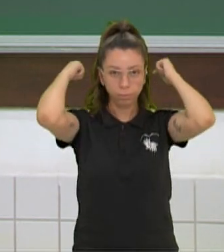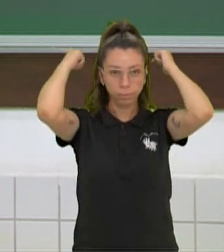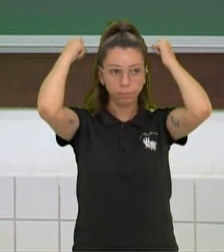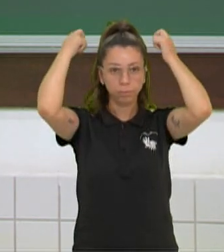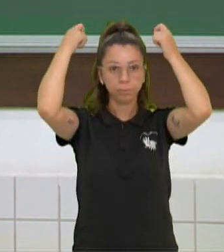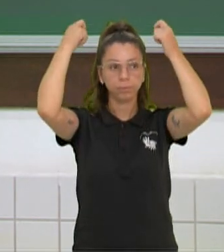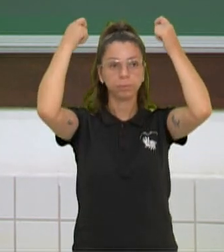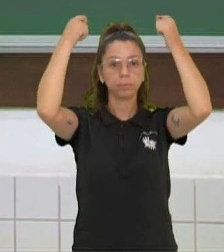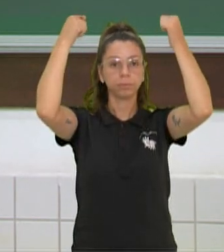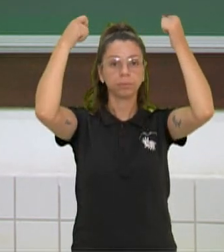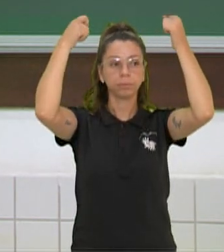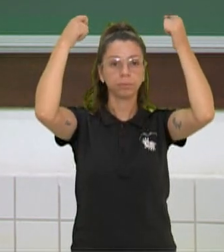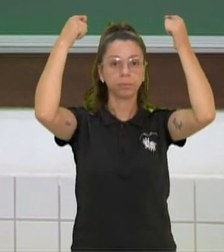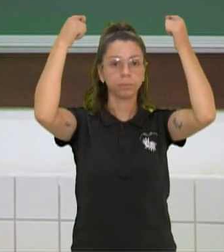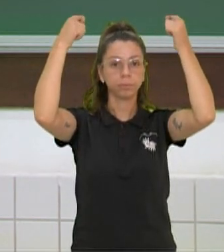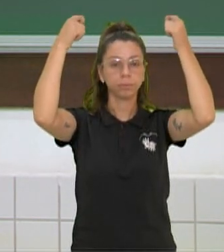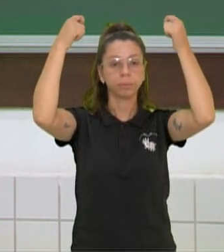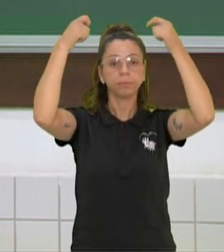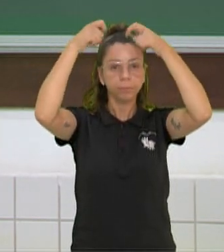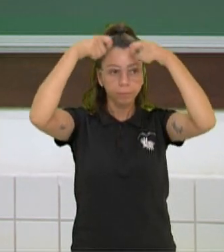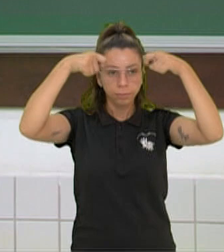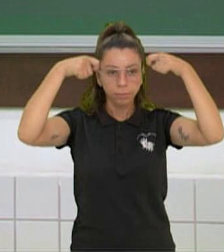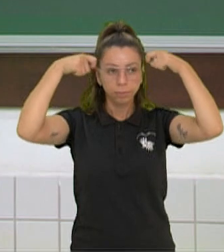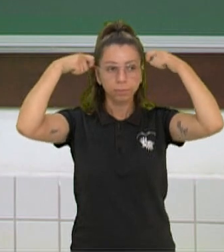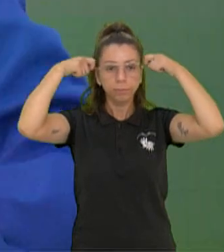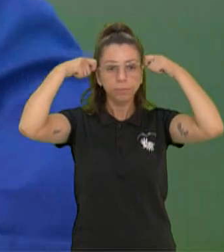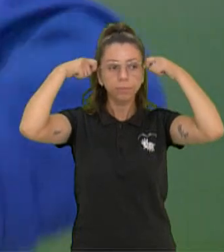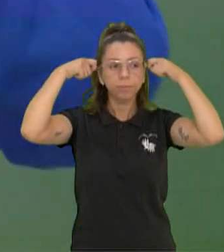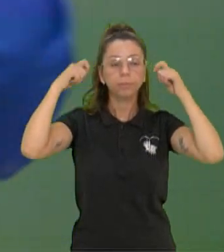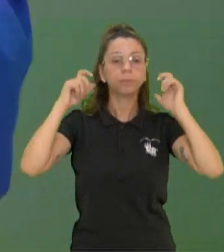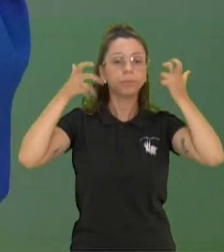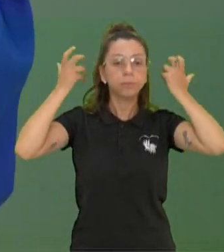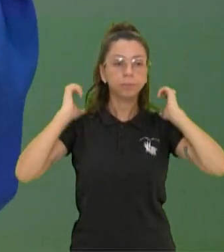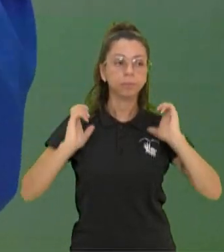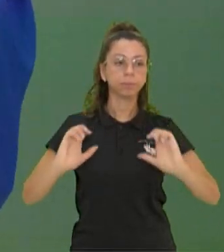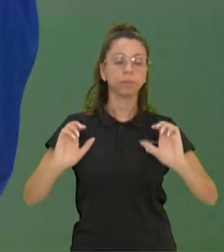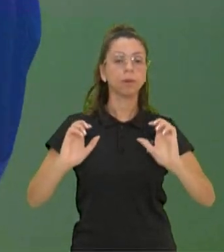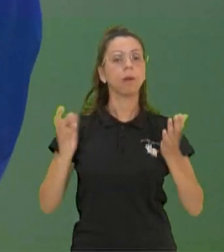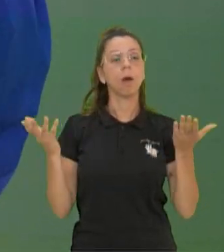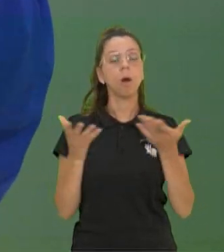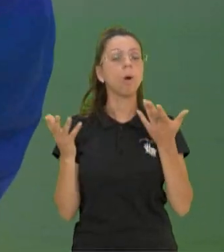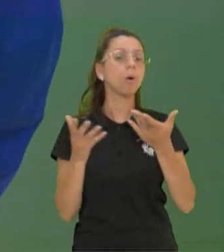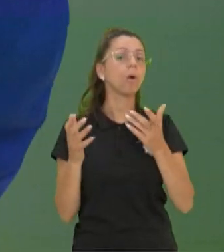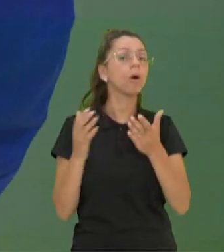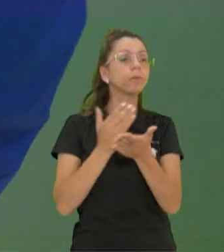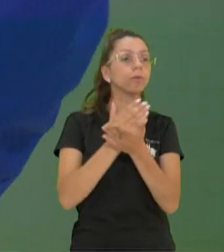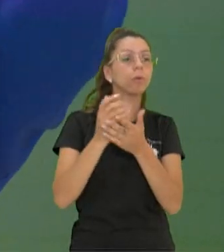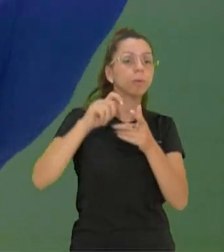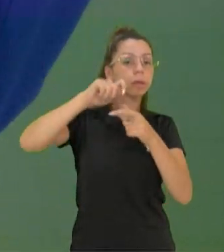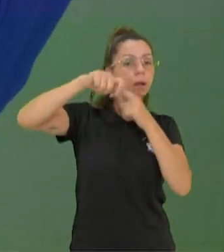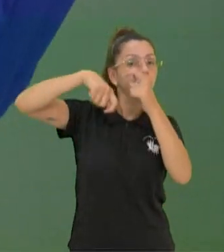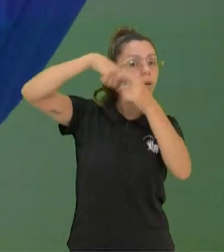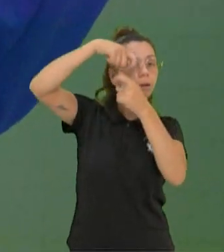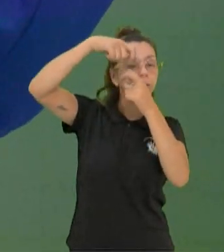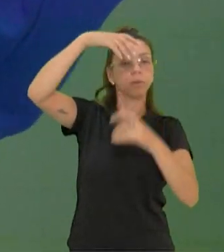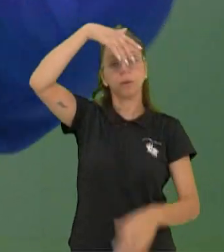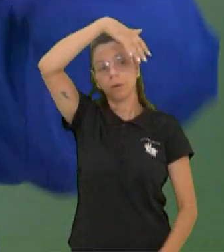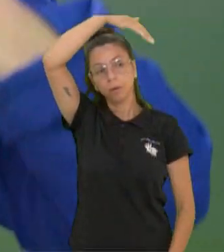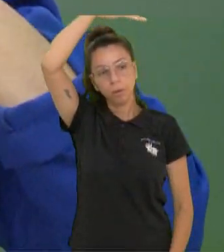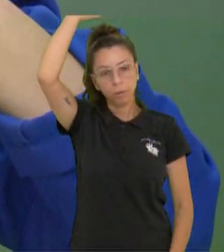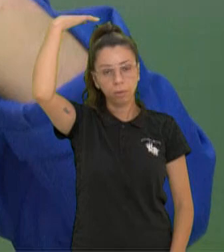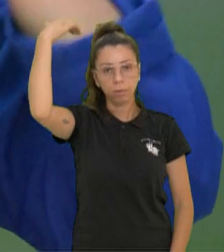Vou erguer aqui, ó, o meu turbante e vou começar a trançar ele, ó. Então, passo aqui